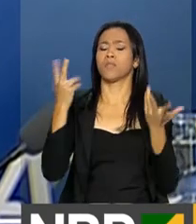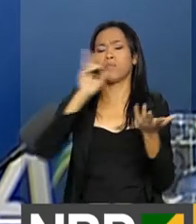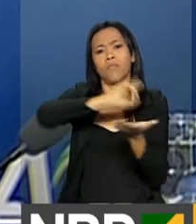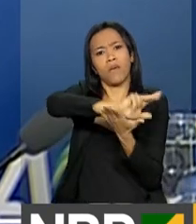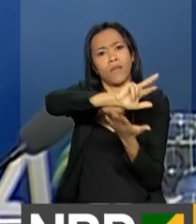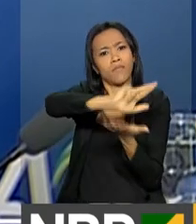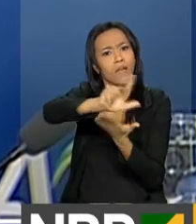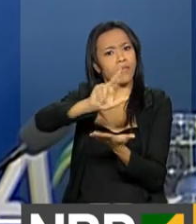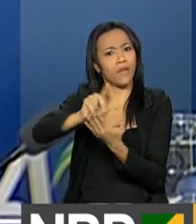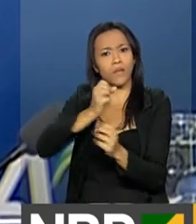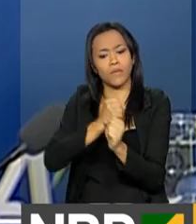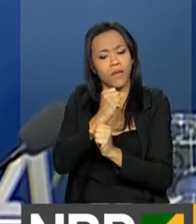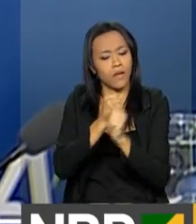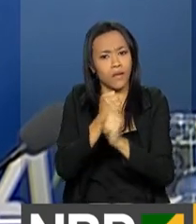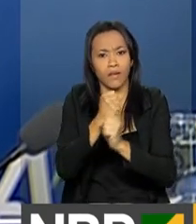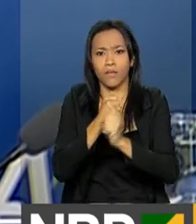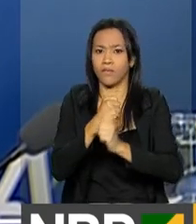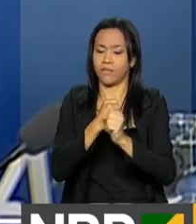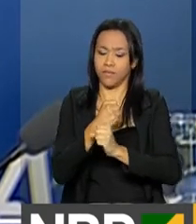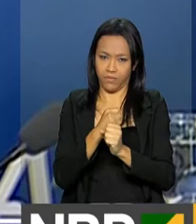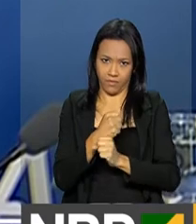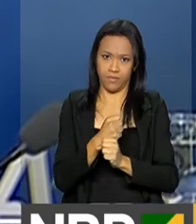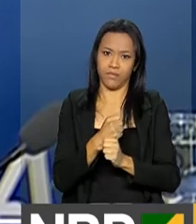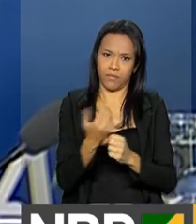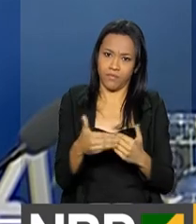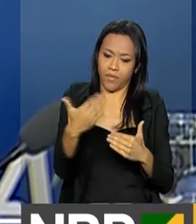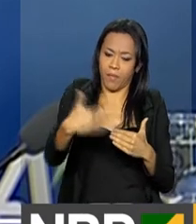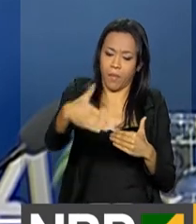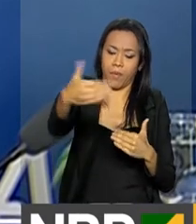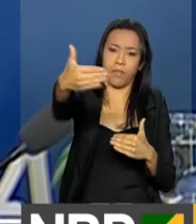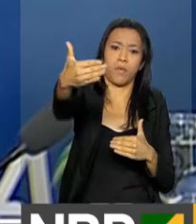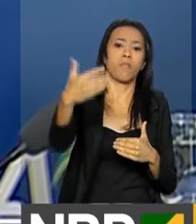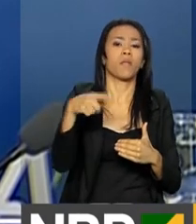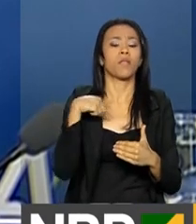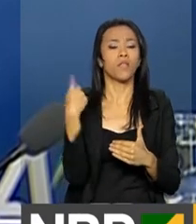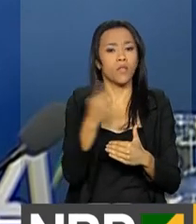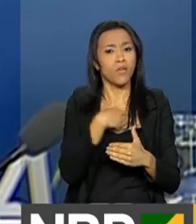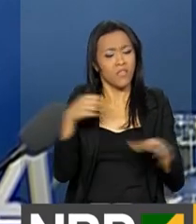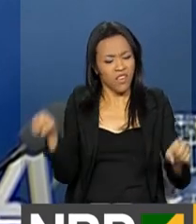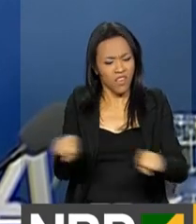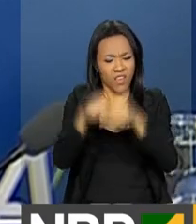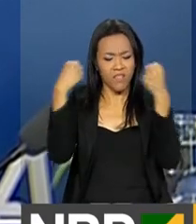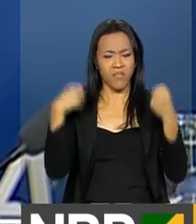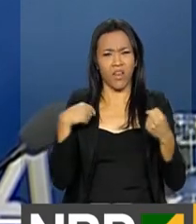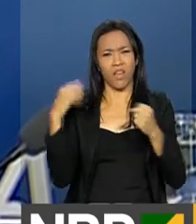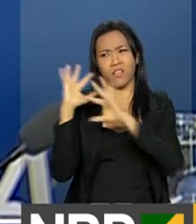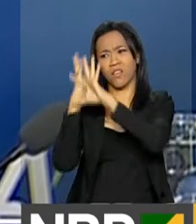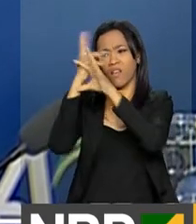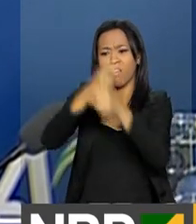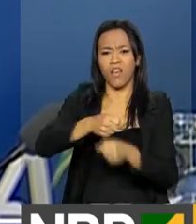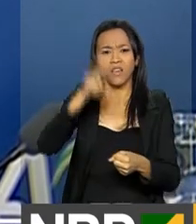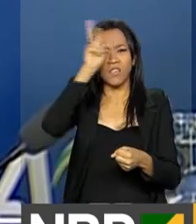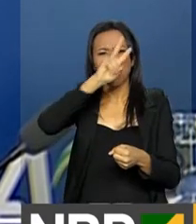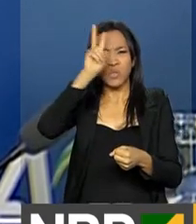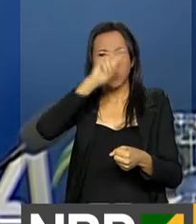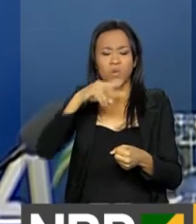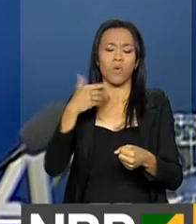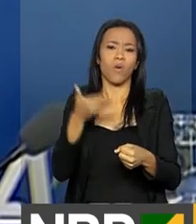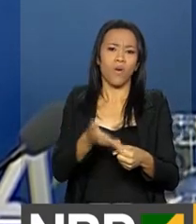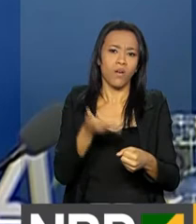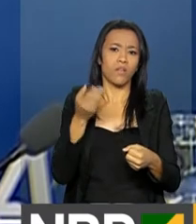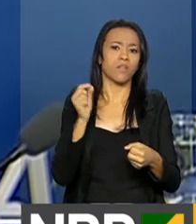e muitos anos, né, para que nós possamos romper com este ciclo histórico que fataliza, para usar um